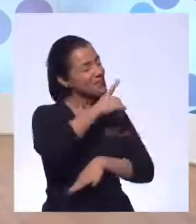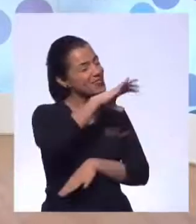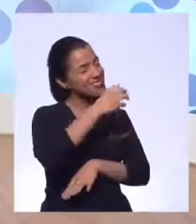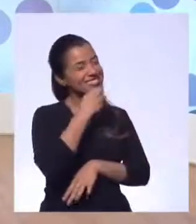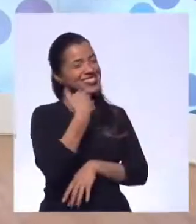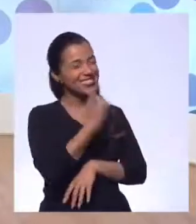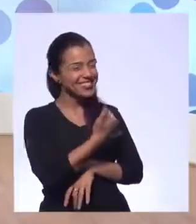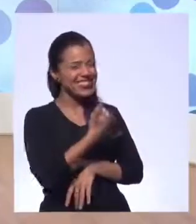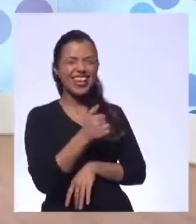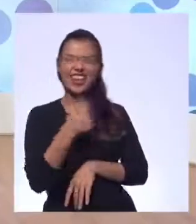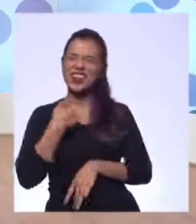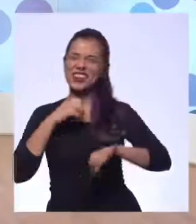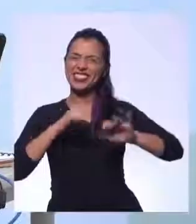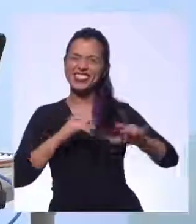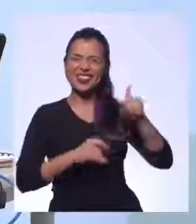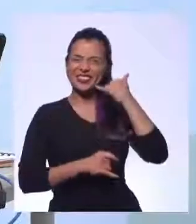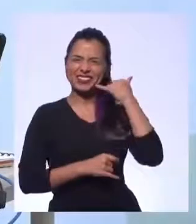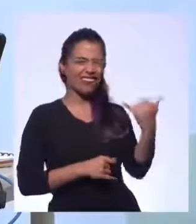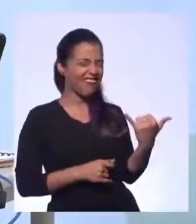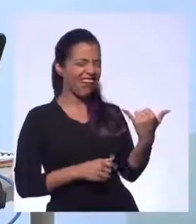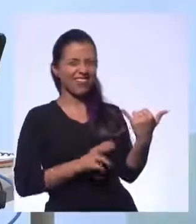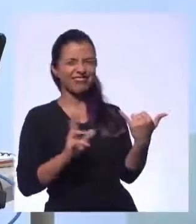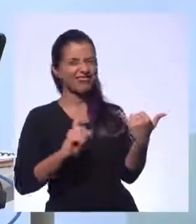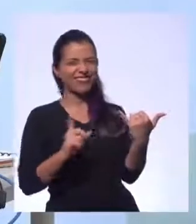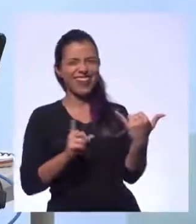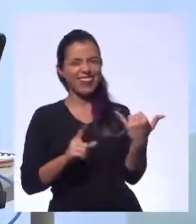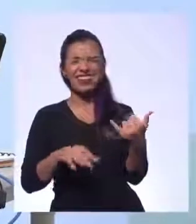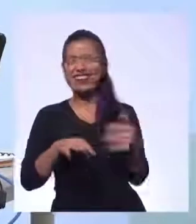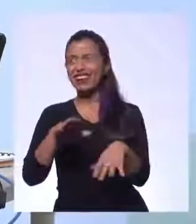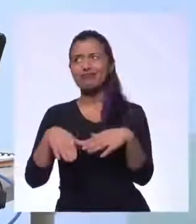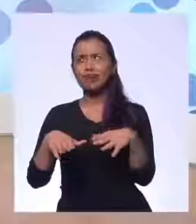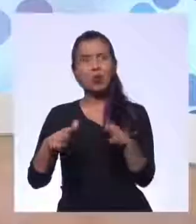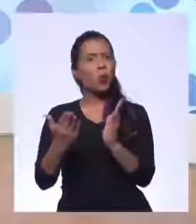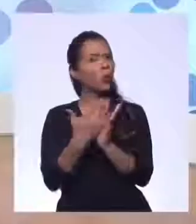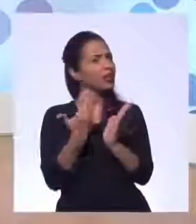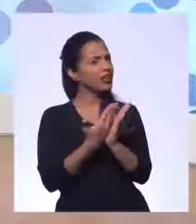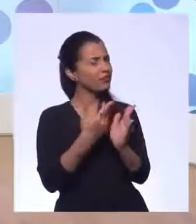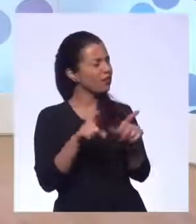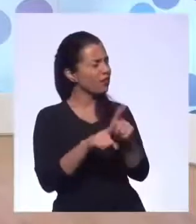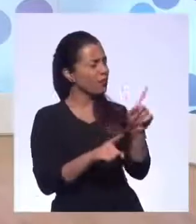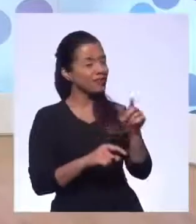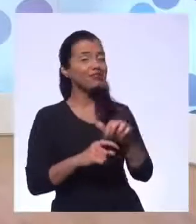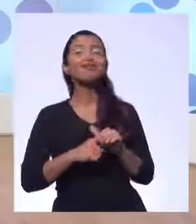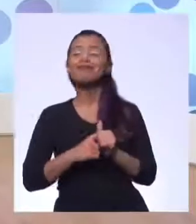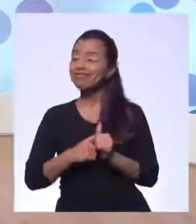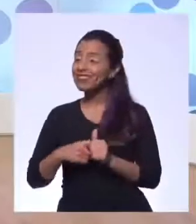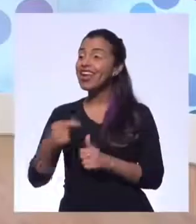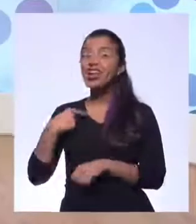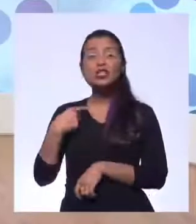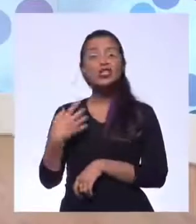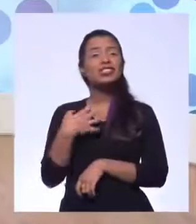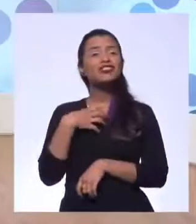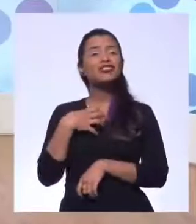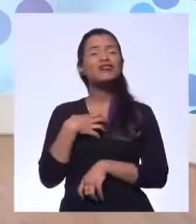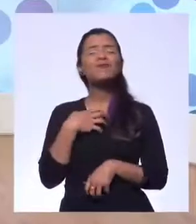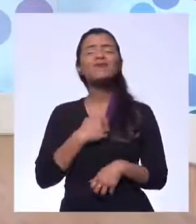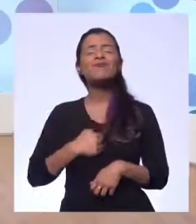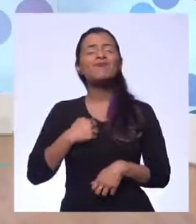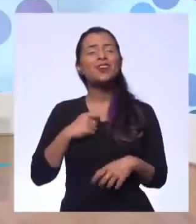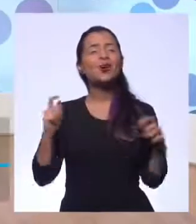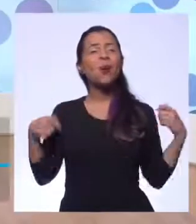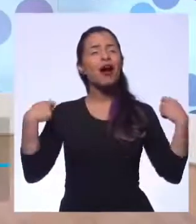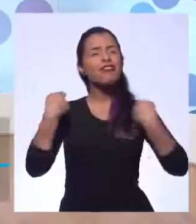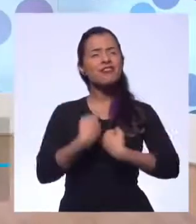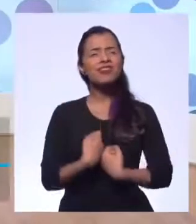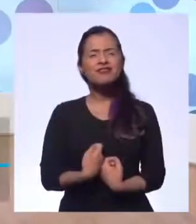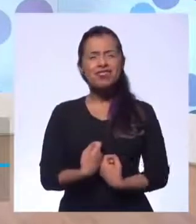dava aula com o Você celular dava na mão. aula? Malemar com um livro, eu acho que nem um livro. A gente não conseguia. Eu estou sentindo falta, sabe o quê? Do meu avental. Eu fiquei pensando, por que